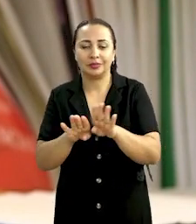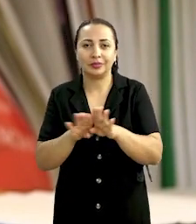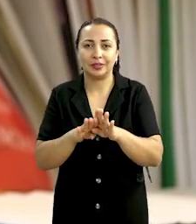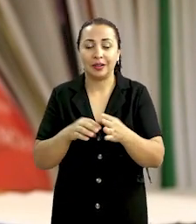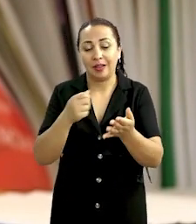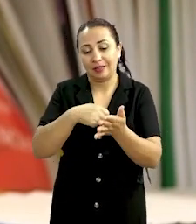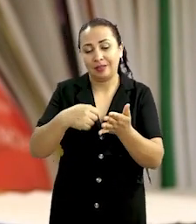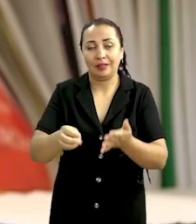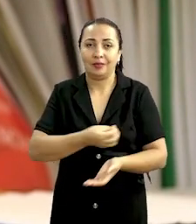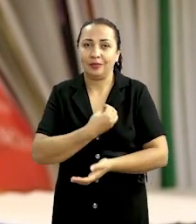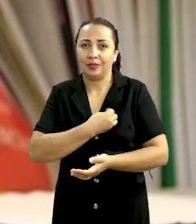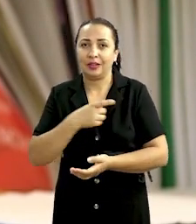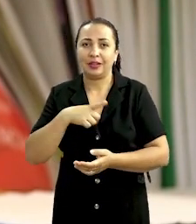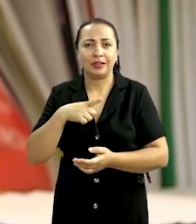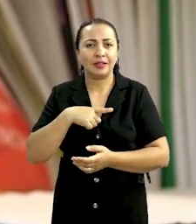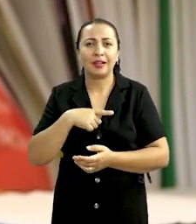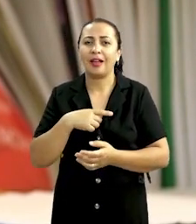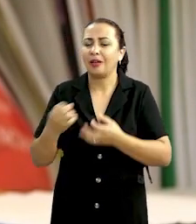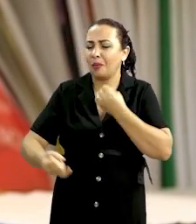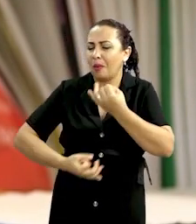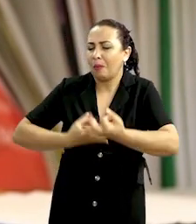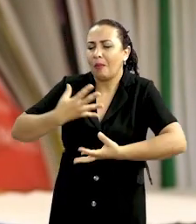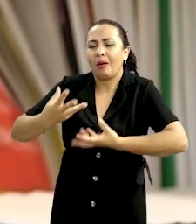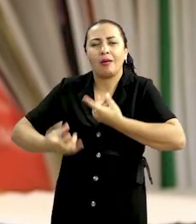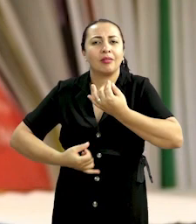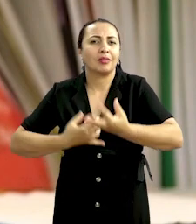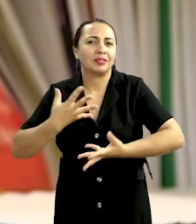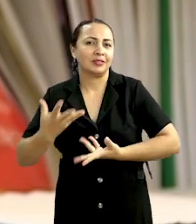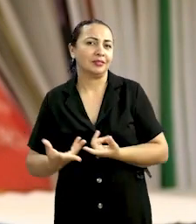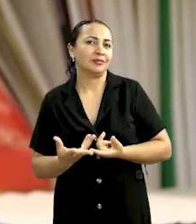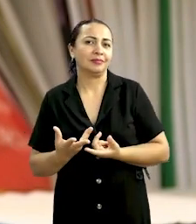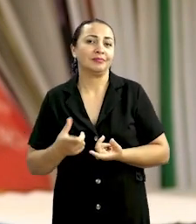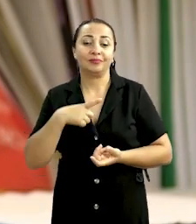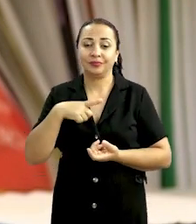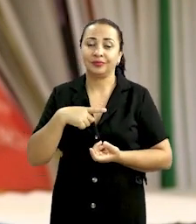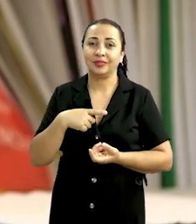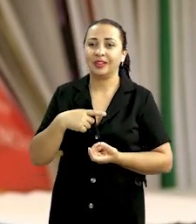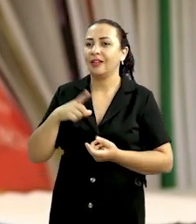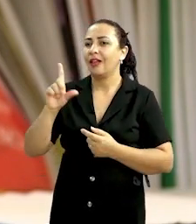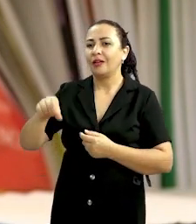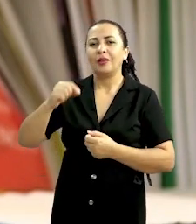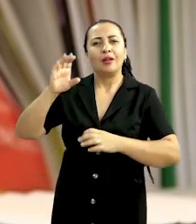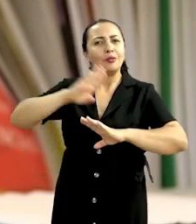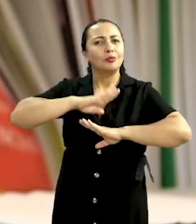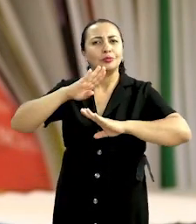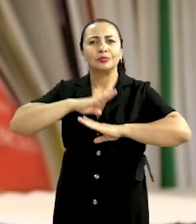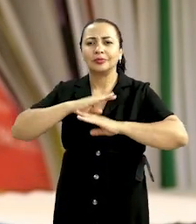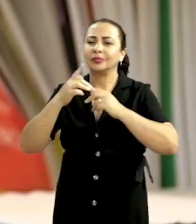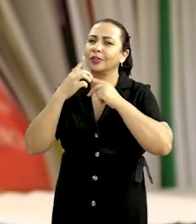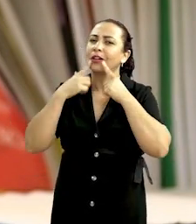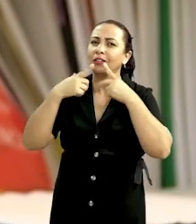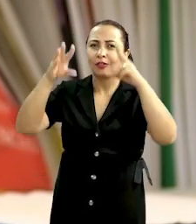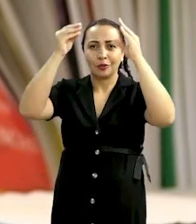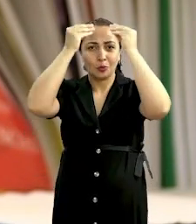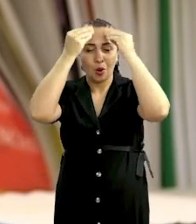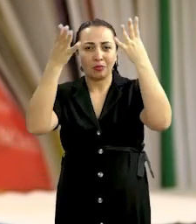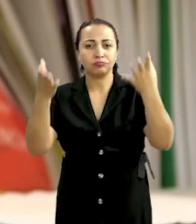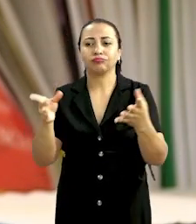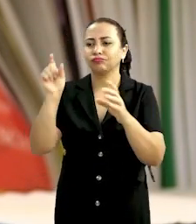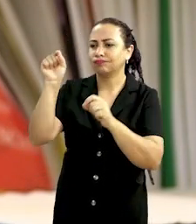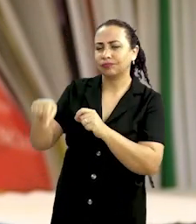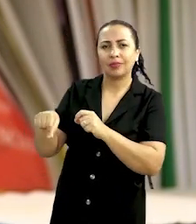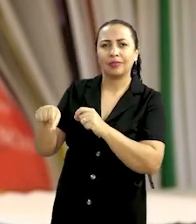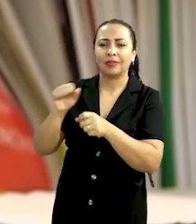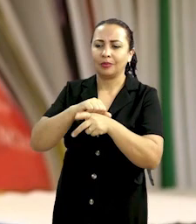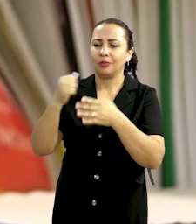como também a escrevivência, há um lirismo, há uma poética, né? Então, ela tem esse dom, é o estilo de